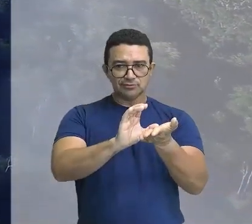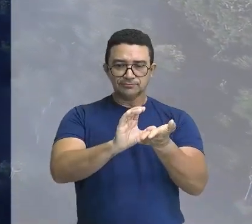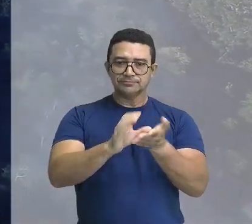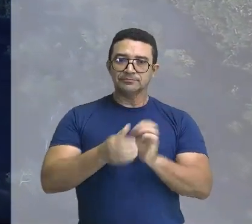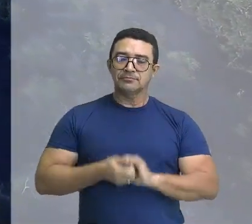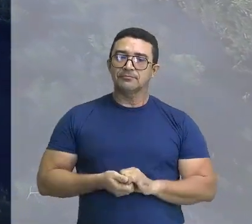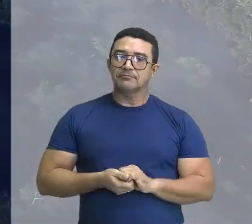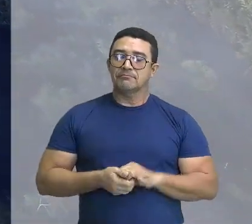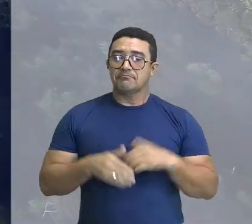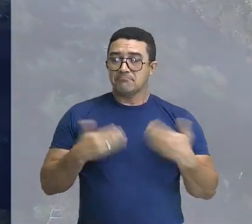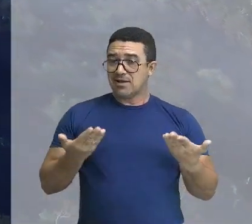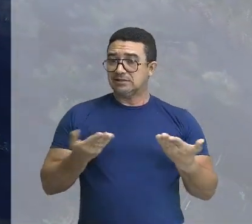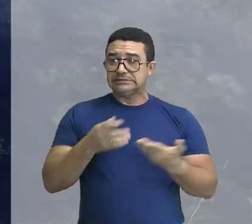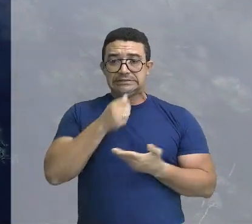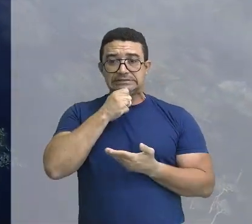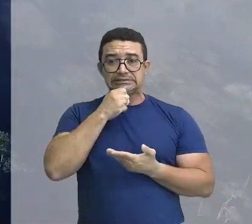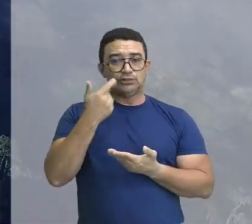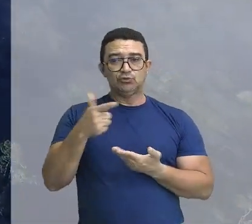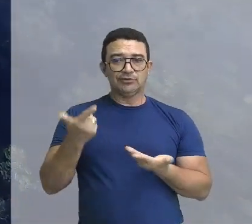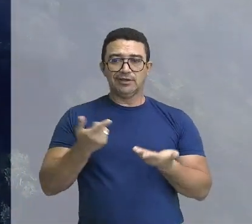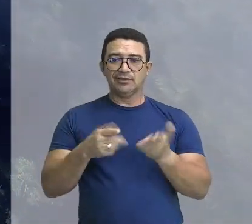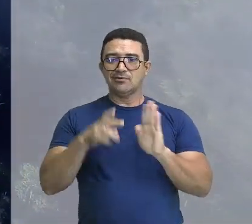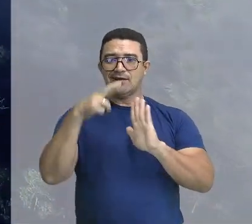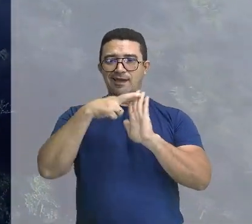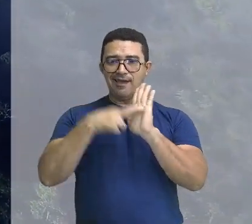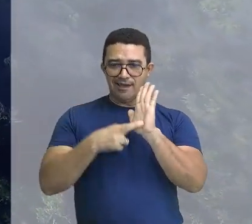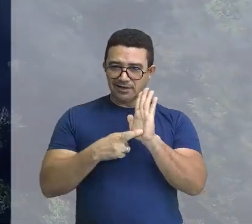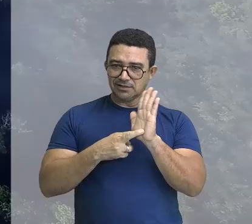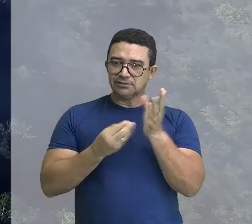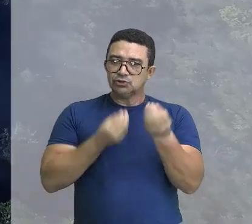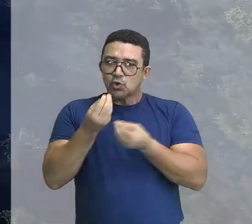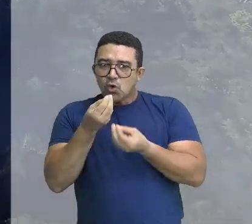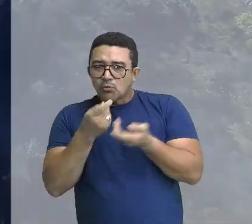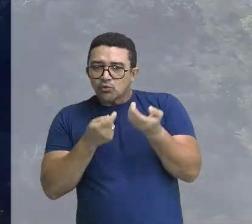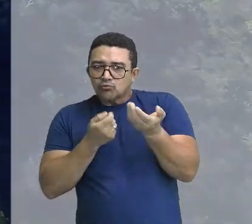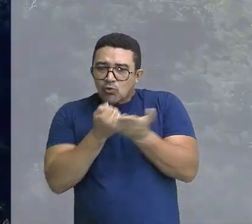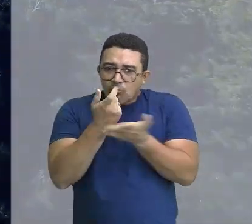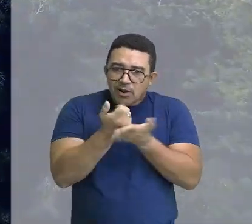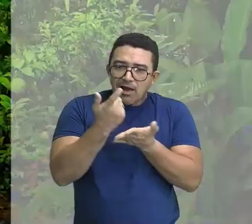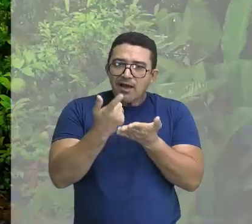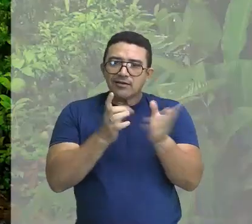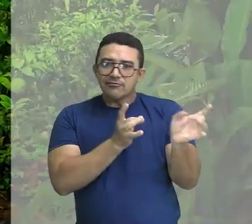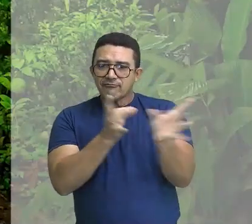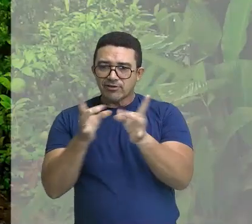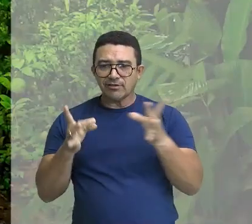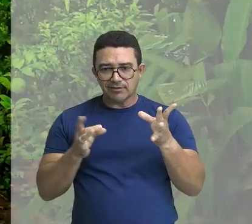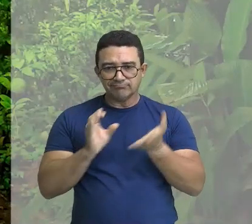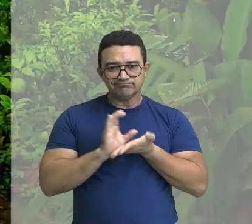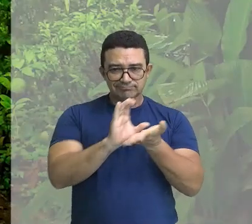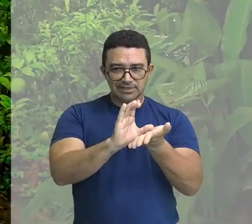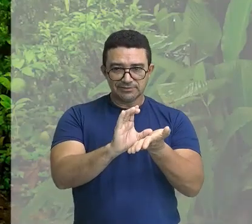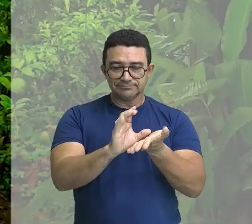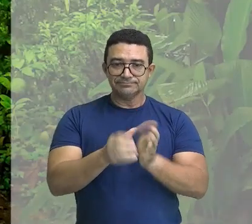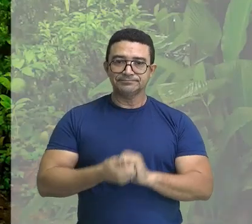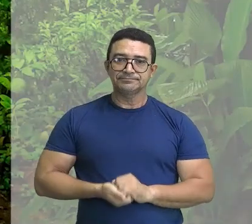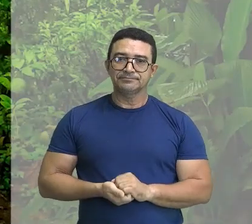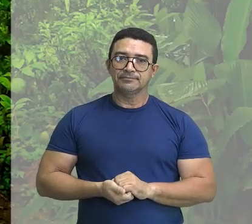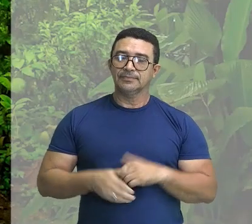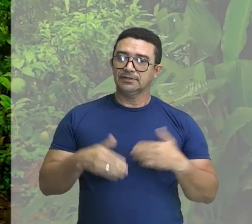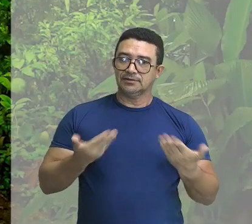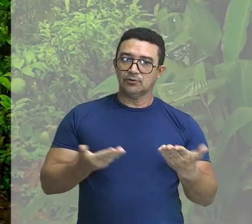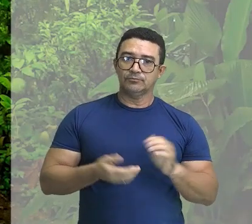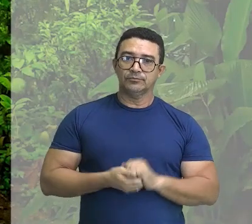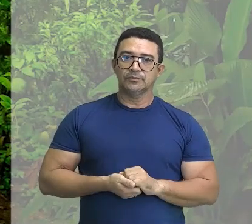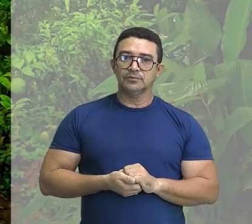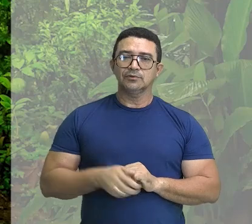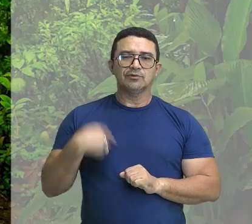uma regularização com relação a essa compra e essa venda dos créditos. Bom, gente, então é isso. Nós falamos aqui